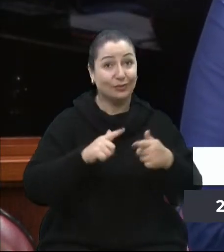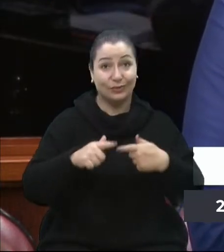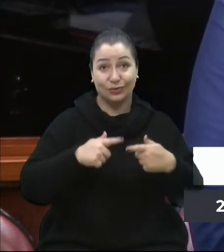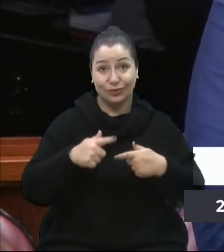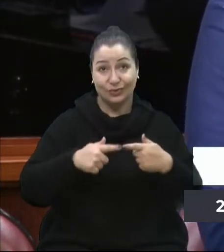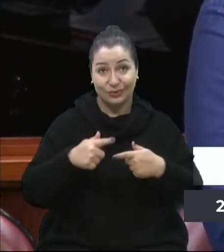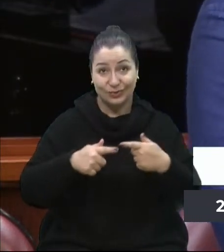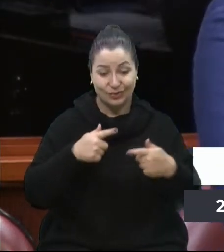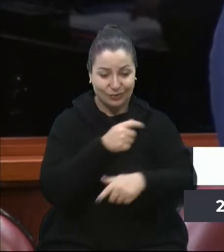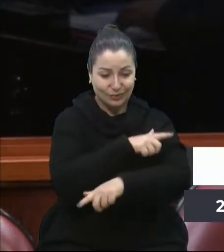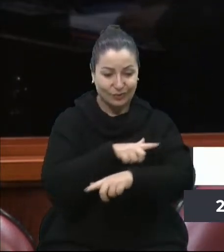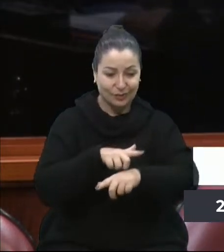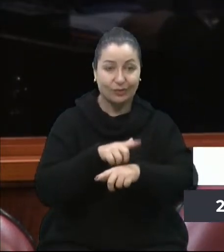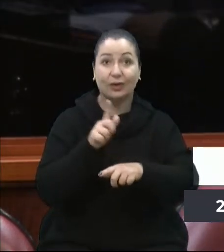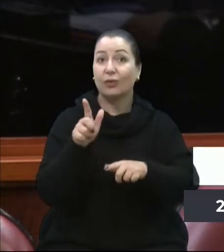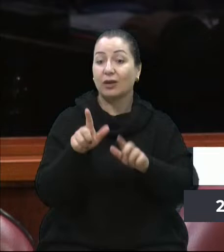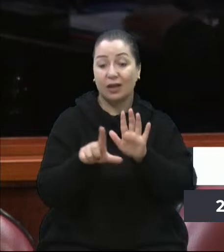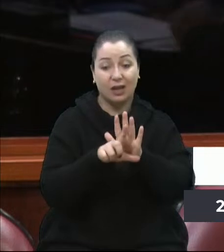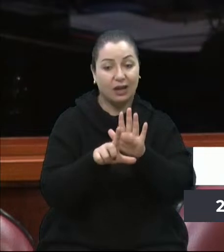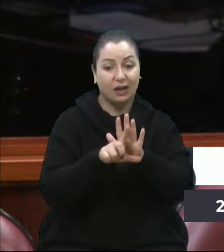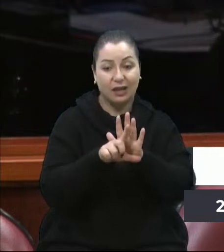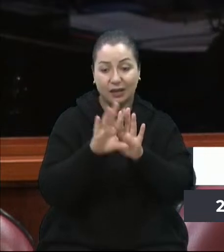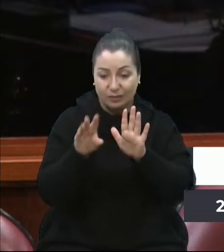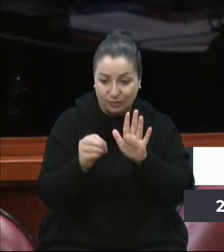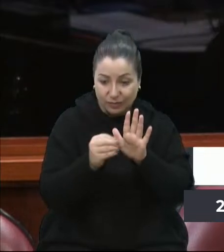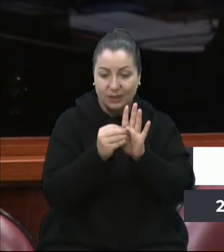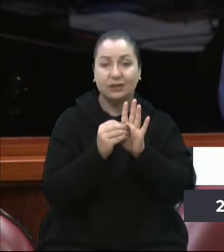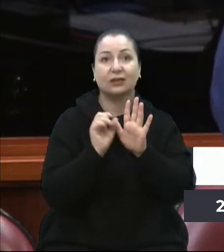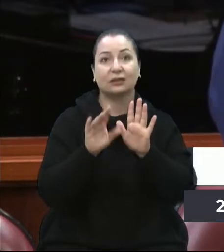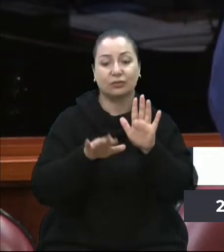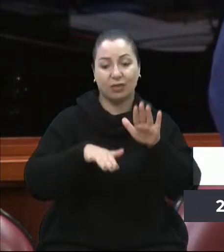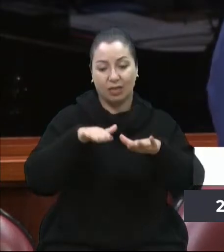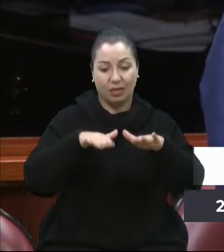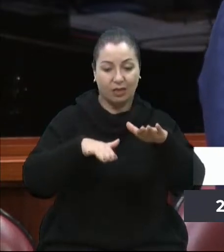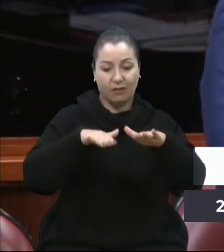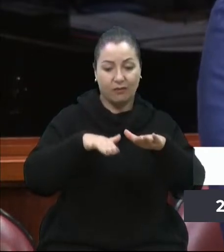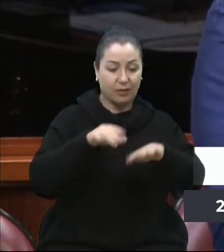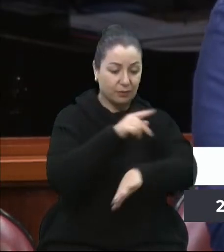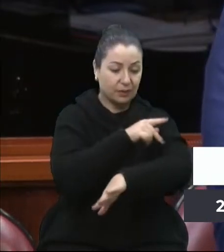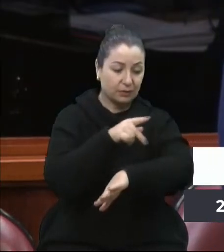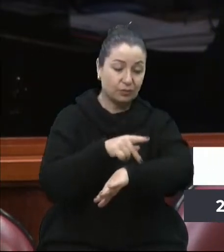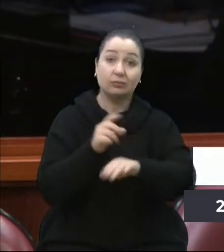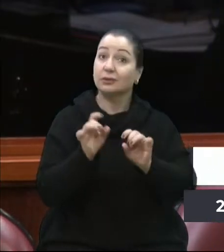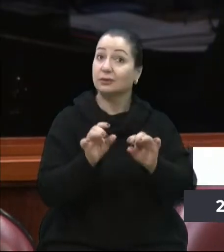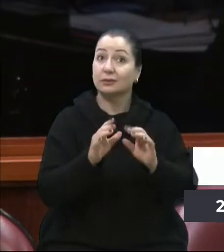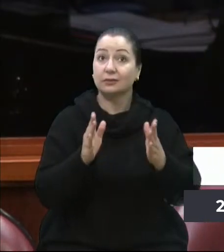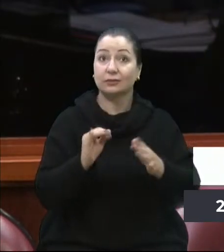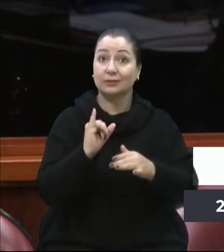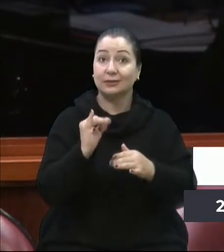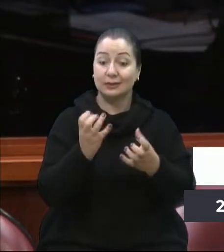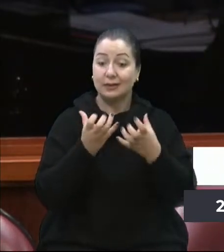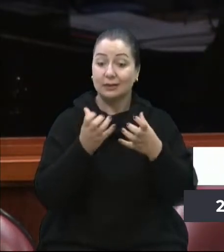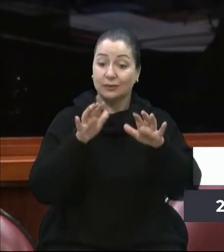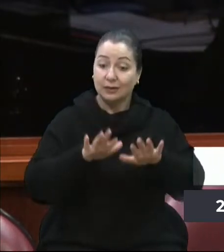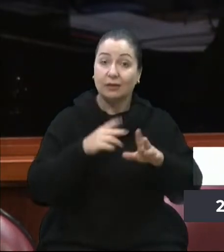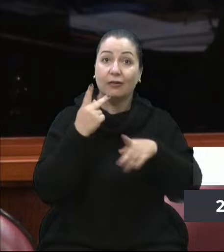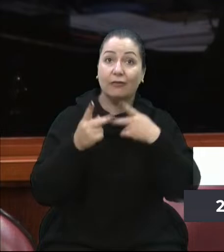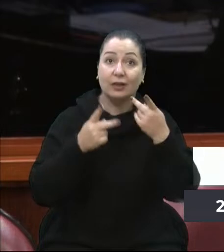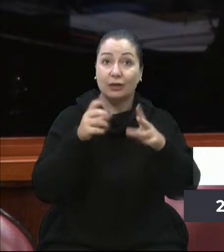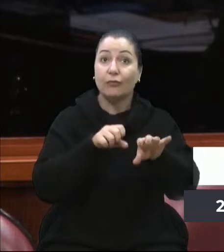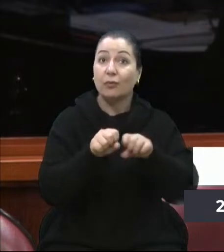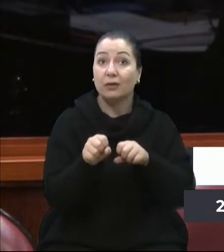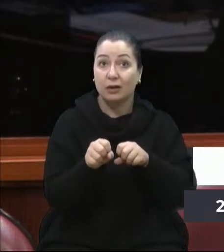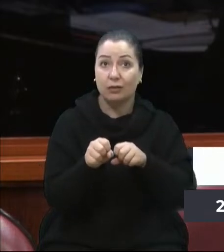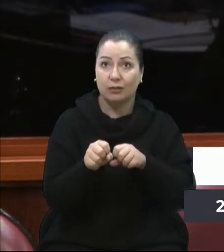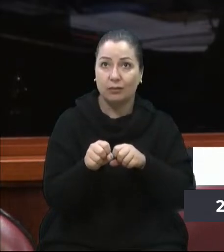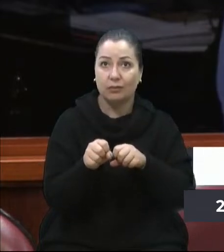e a emenda, ela simplesmente nivela por pedagogia e especialização. Então, se nós queremos aqui falar de formação,